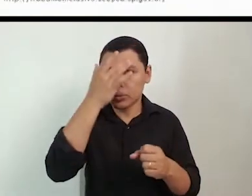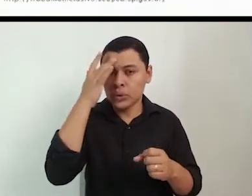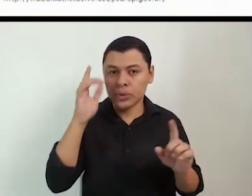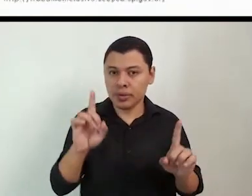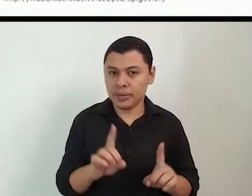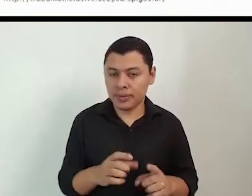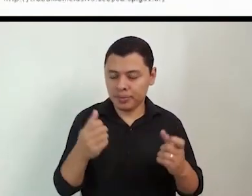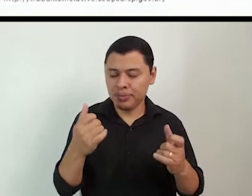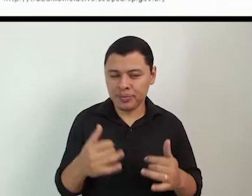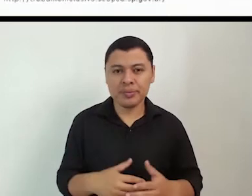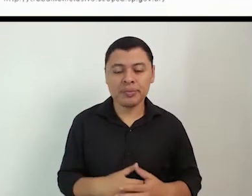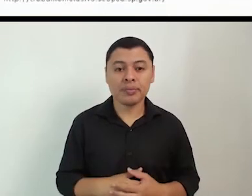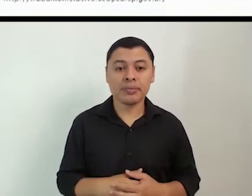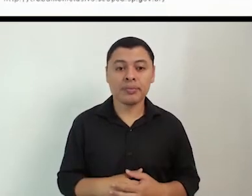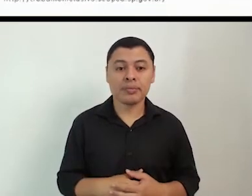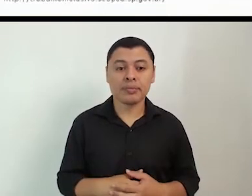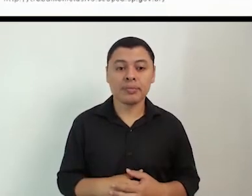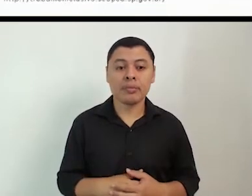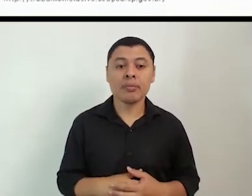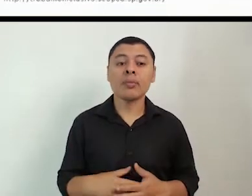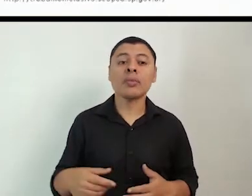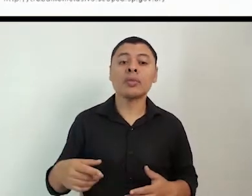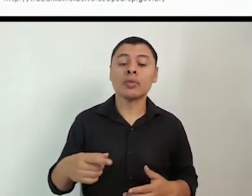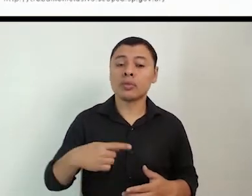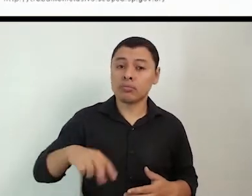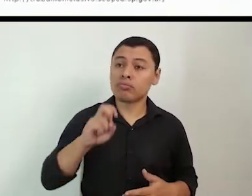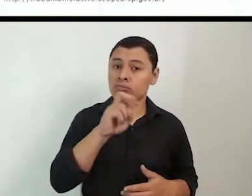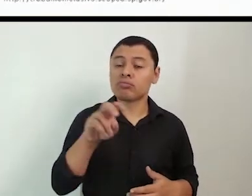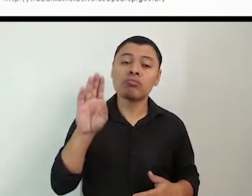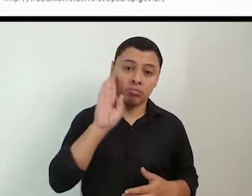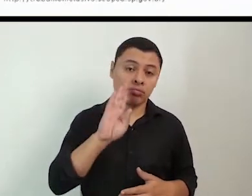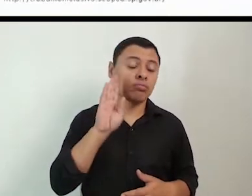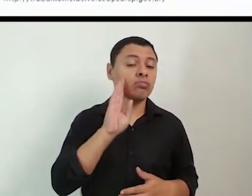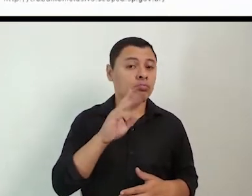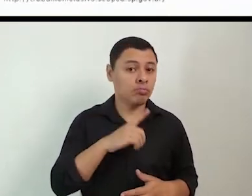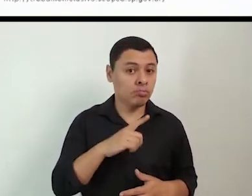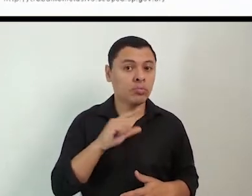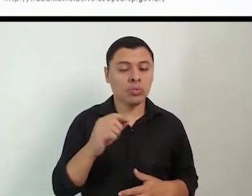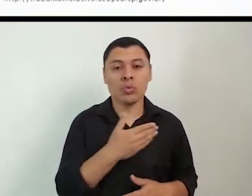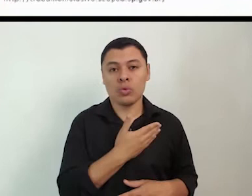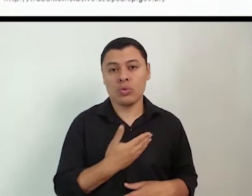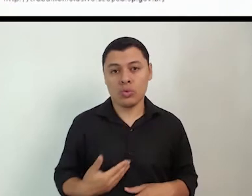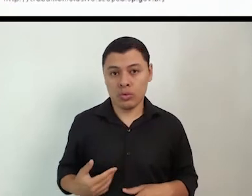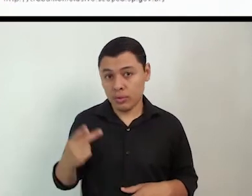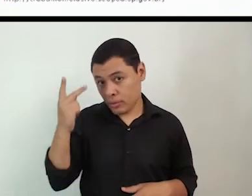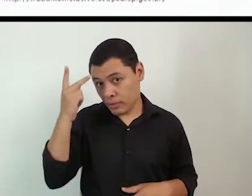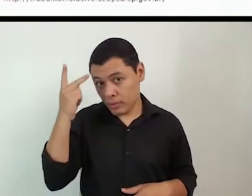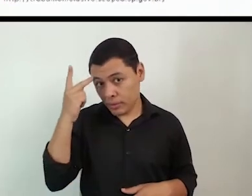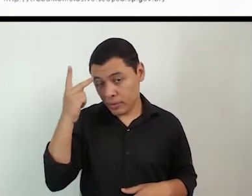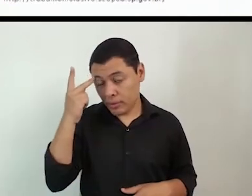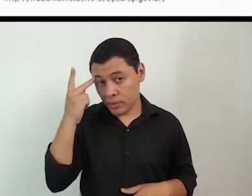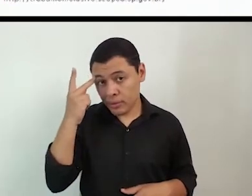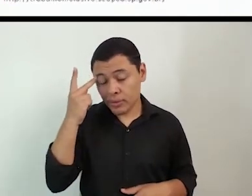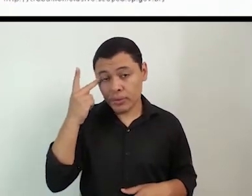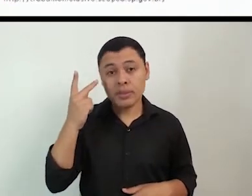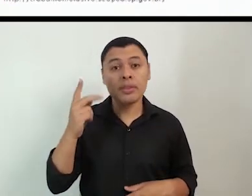E aí a gente trouxe algumas iniciativas. Tem uma iniciativa do governo de São Paulo, que abrange